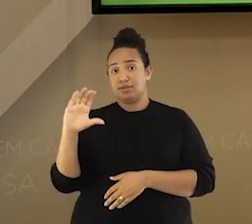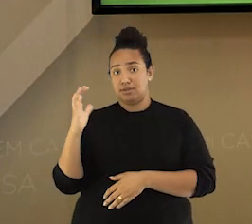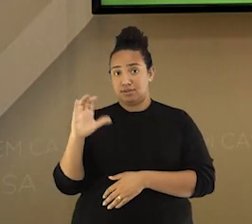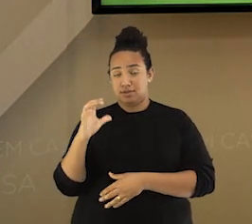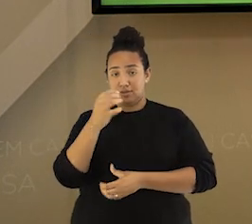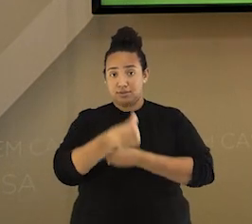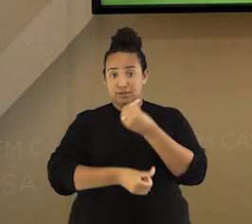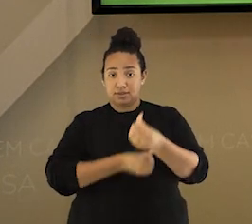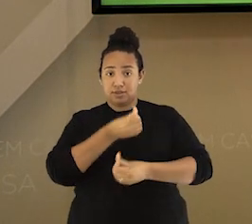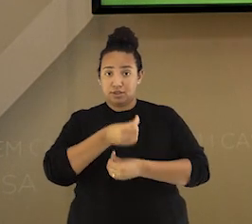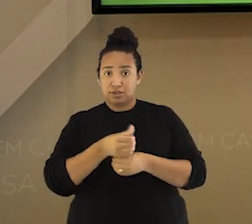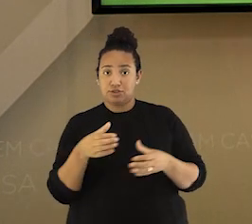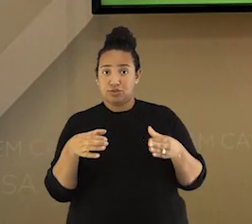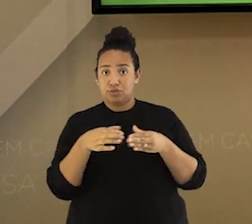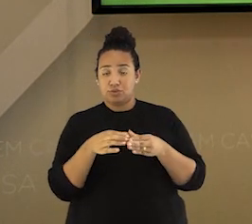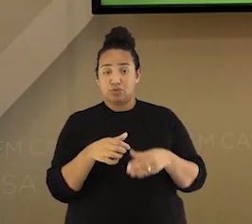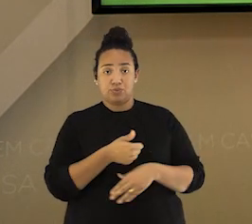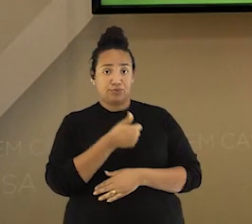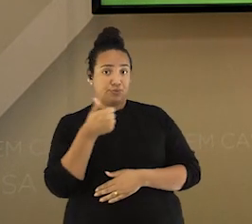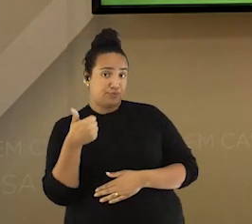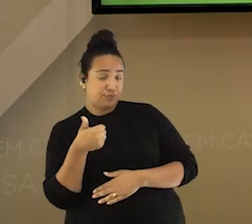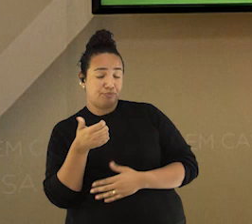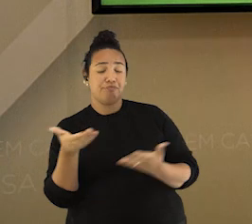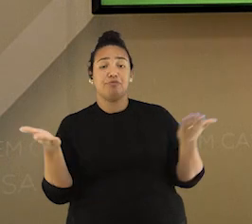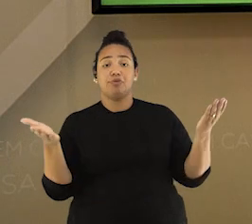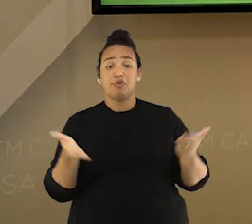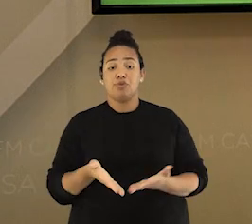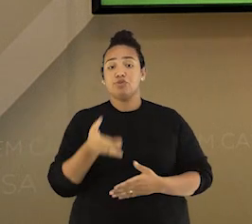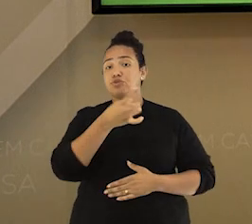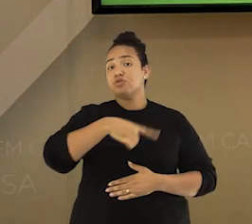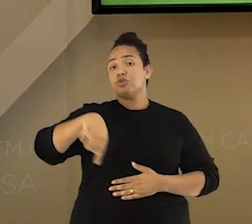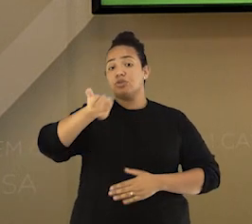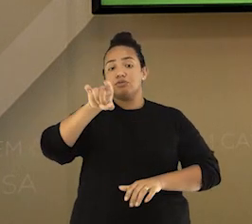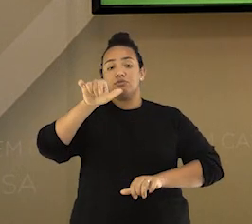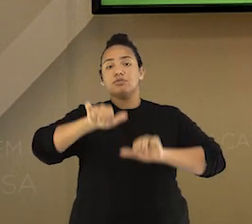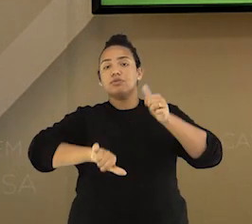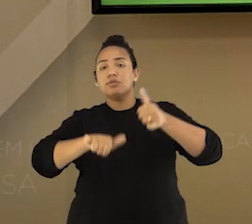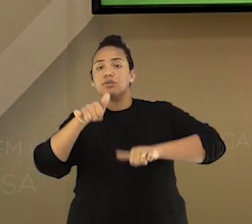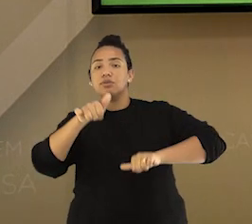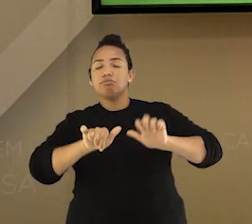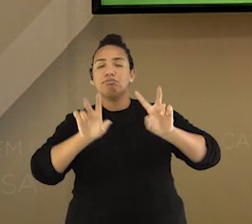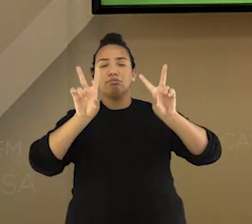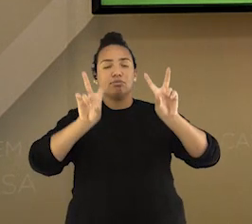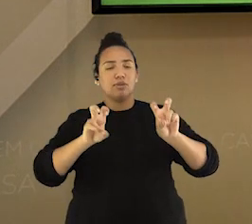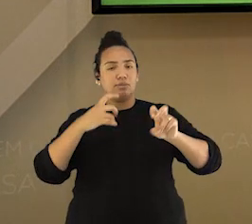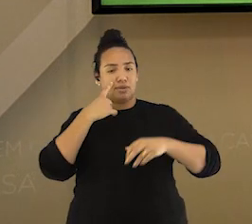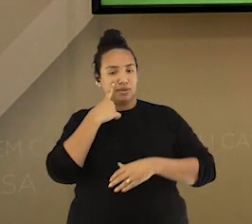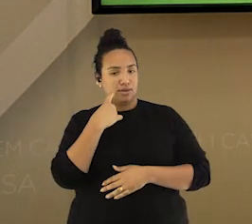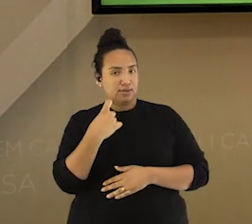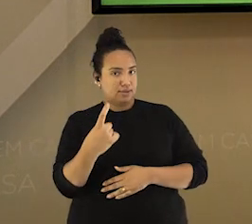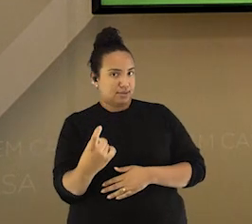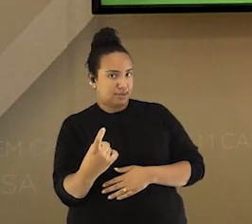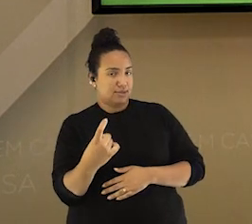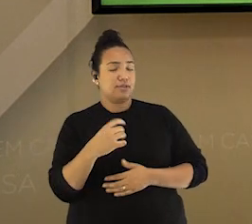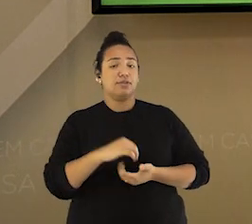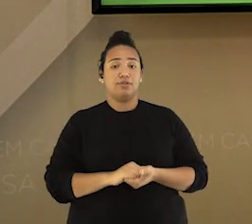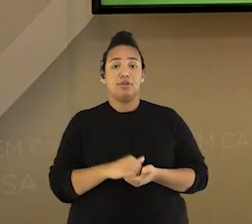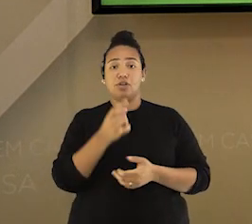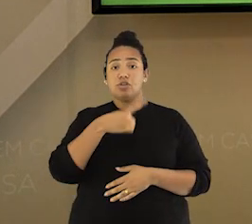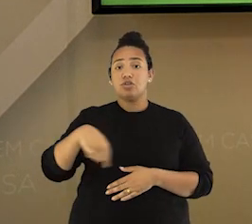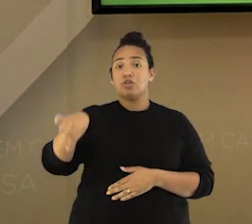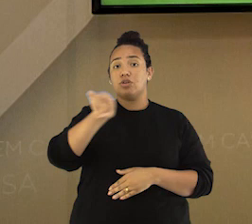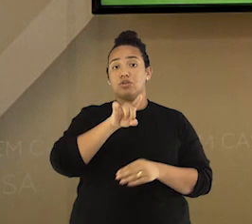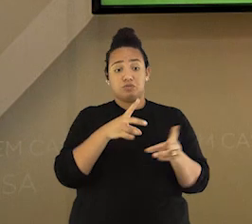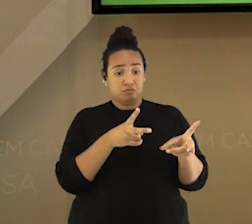primeiro ciclo. E hoje vamos analisar alguns pontos bem interessantes, aonde iremos perceber que